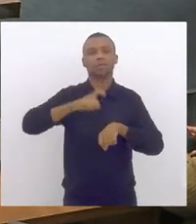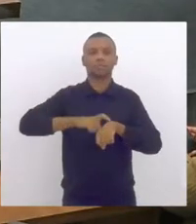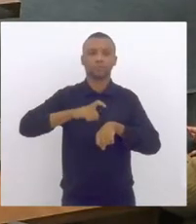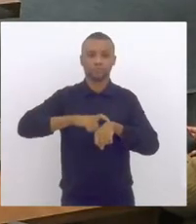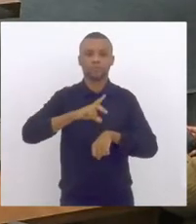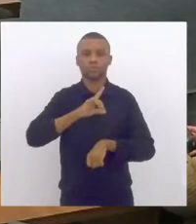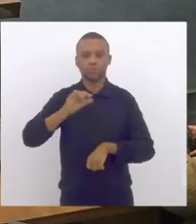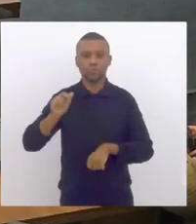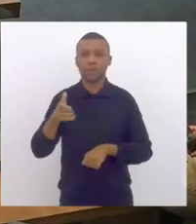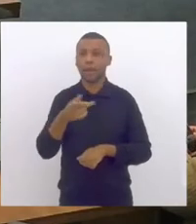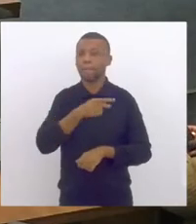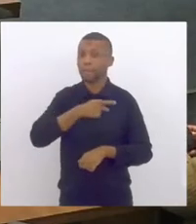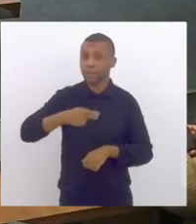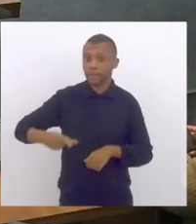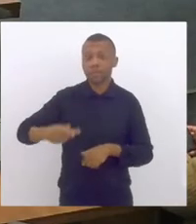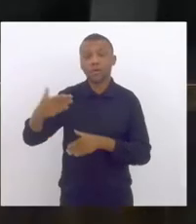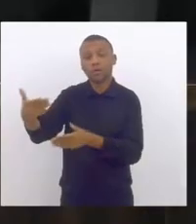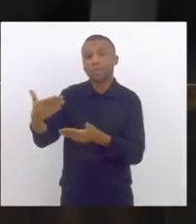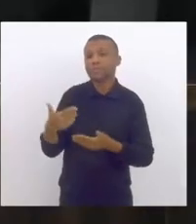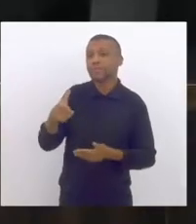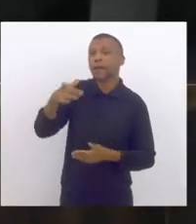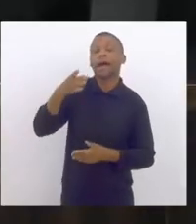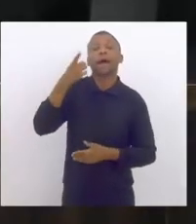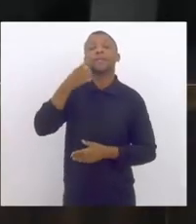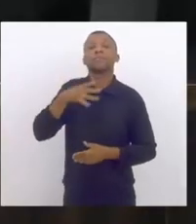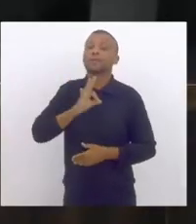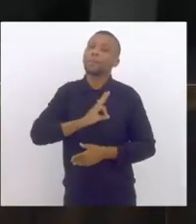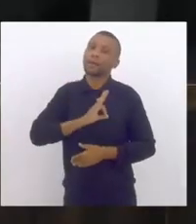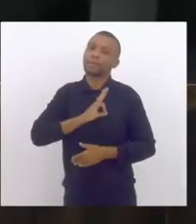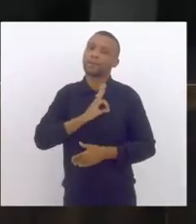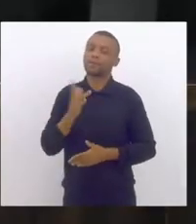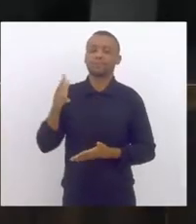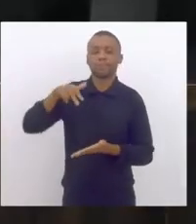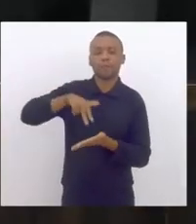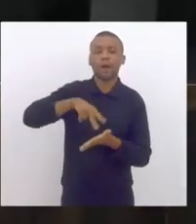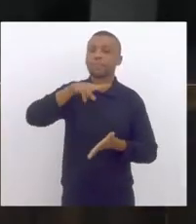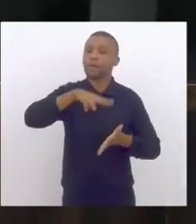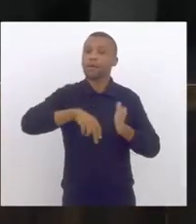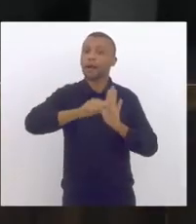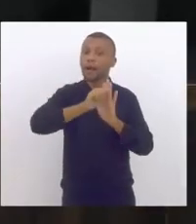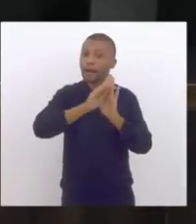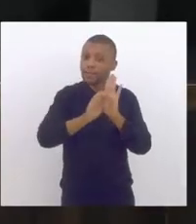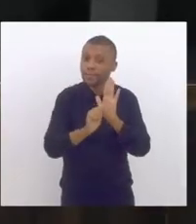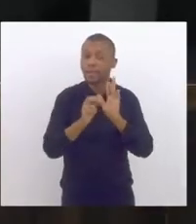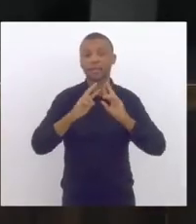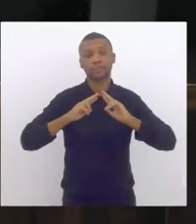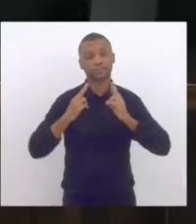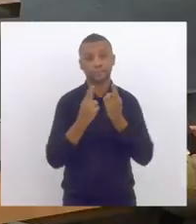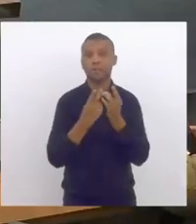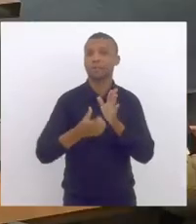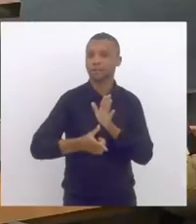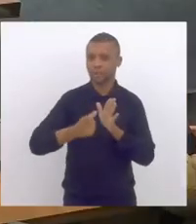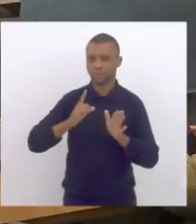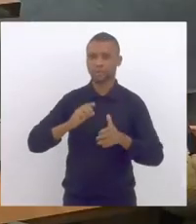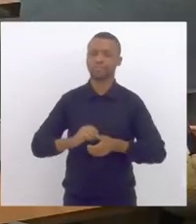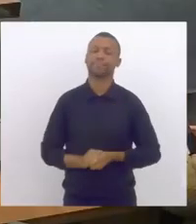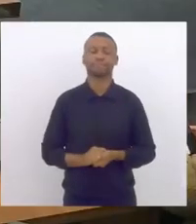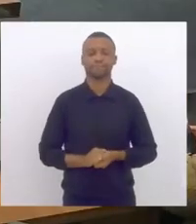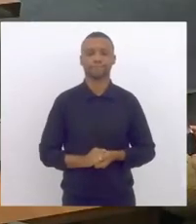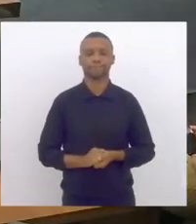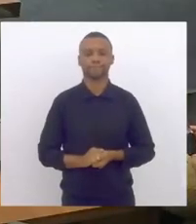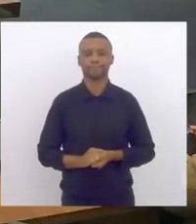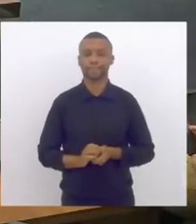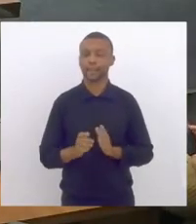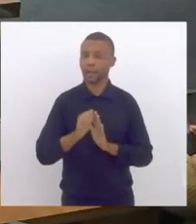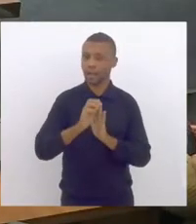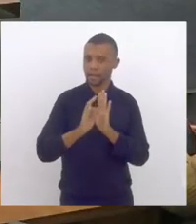do dia. A presidência convida a deputada Marta Rocha para fazer a leitura da ata da sessão anterior. A ata